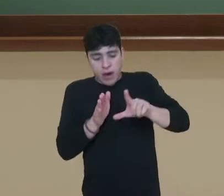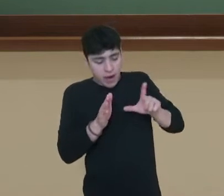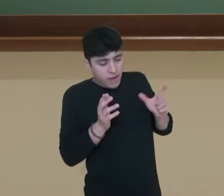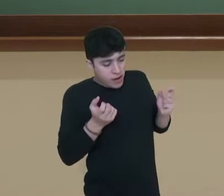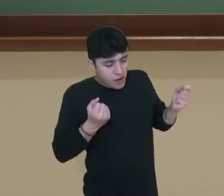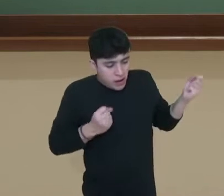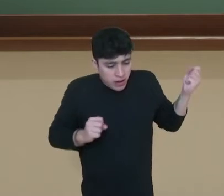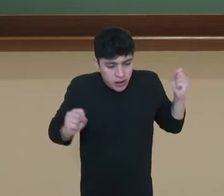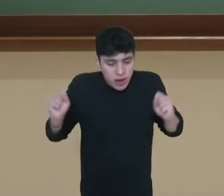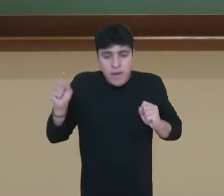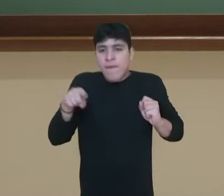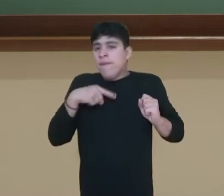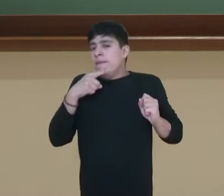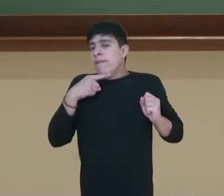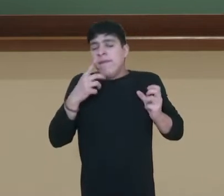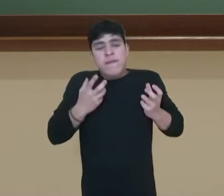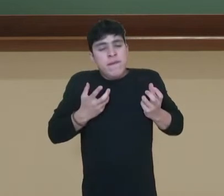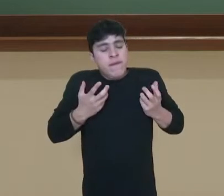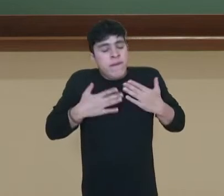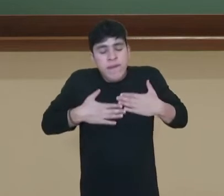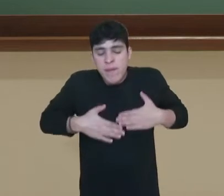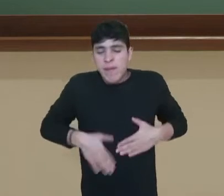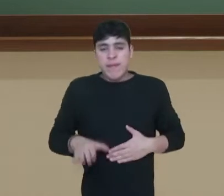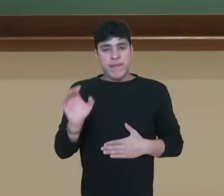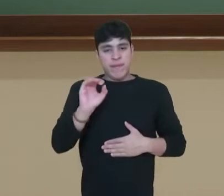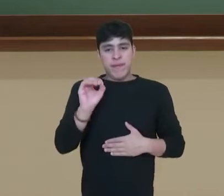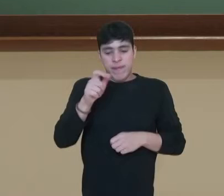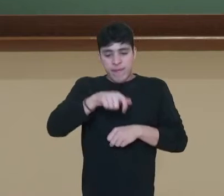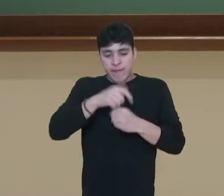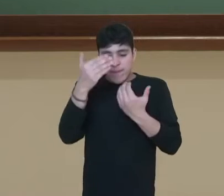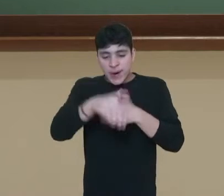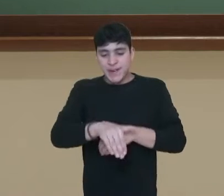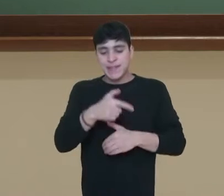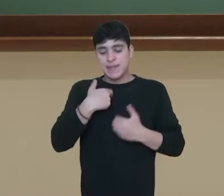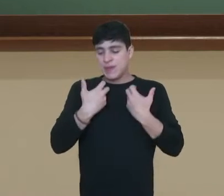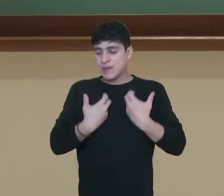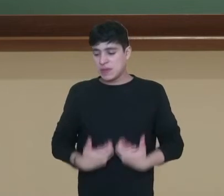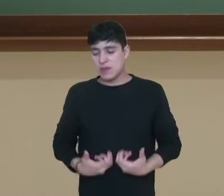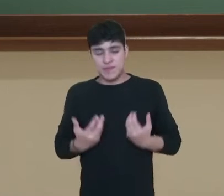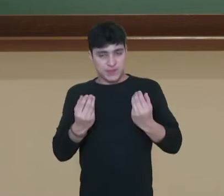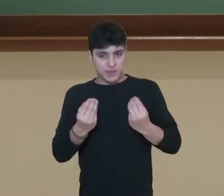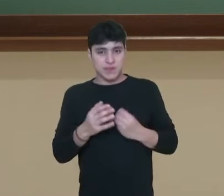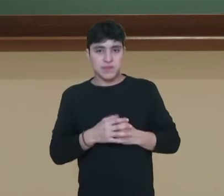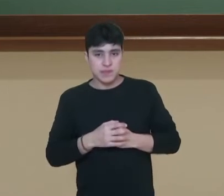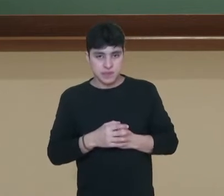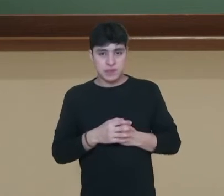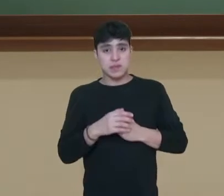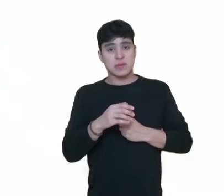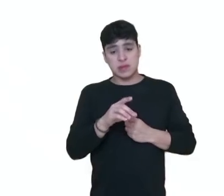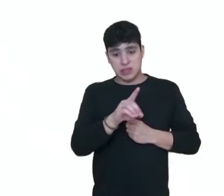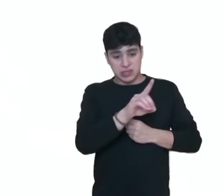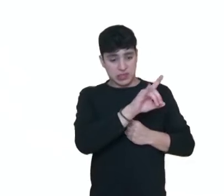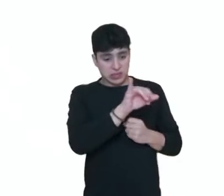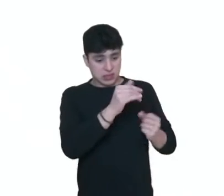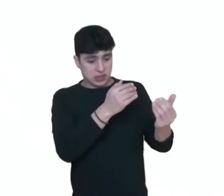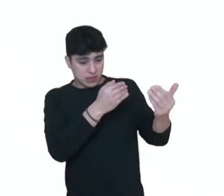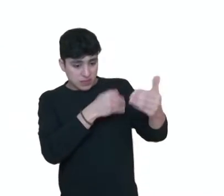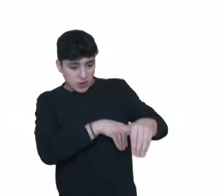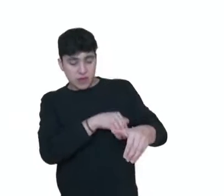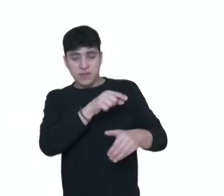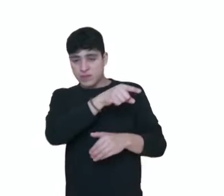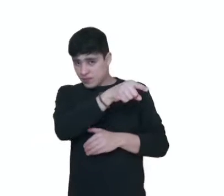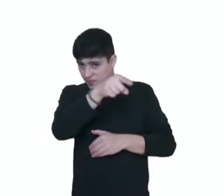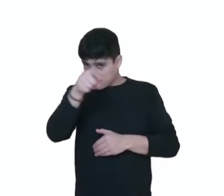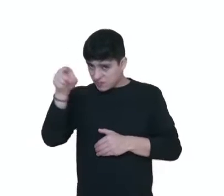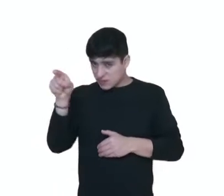dela acontecer e não consegue descansar para estar descansado no momento da prova. Em dias de provas ou testes, você costuma